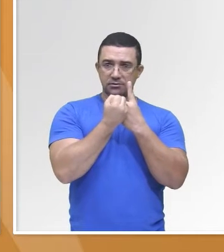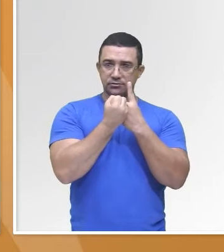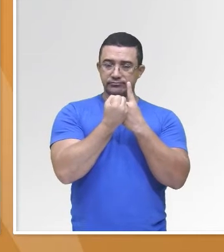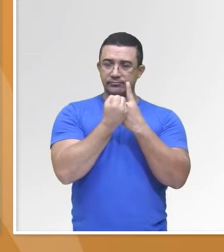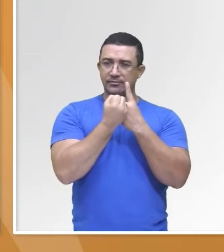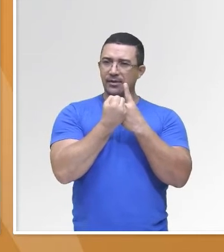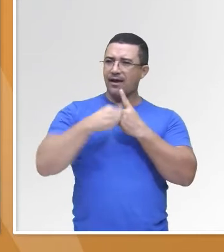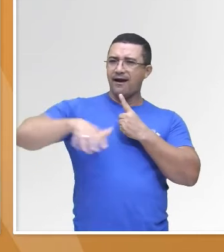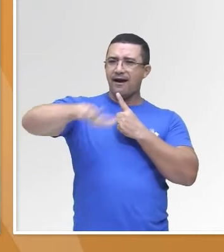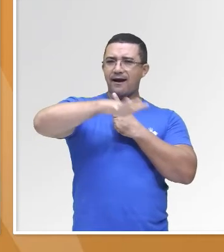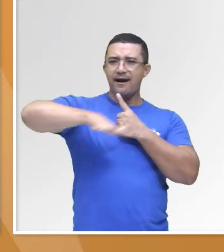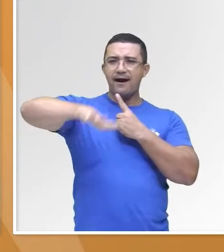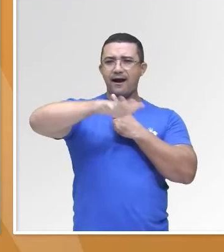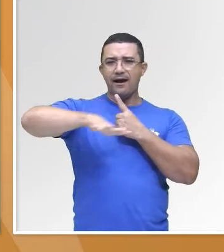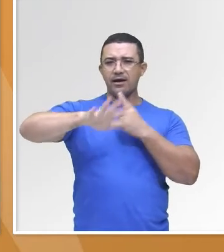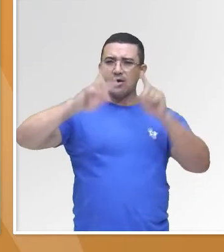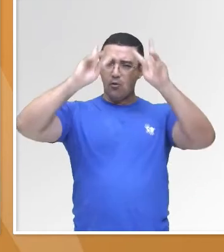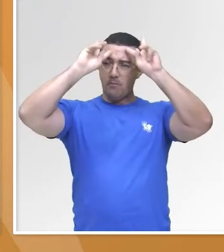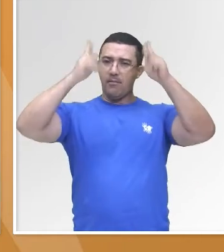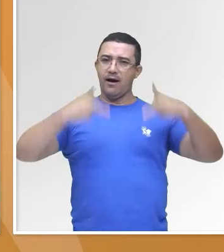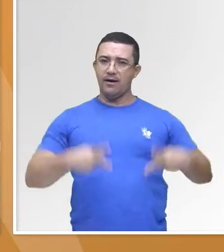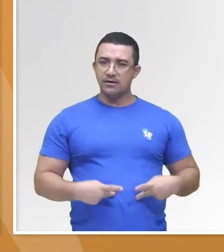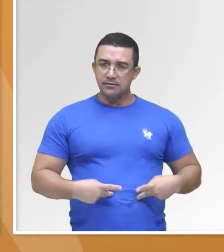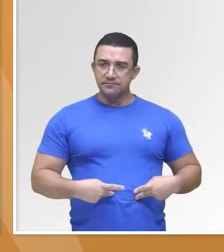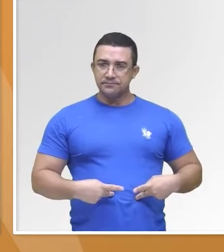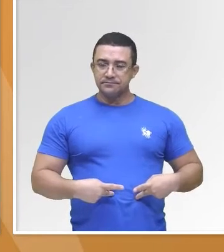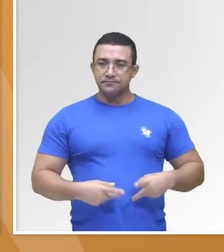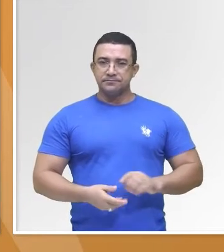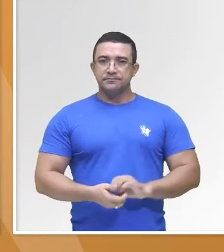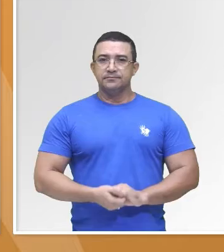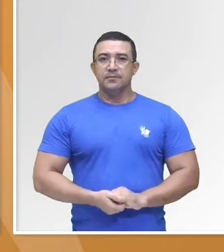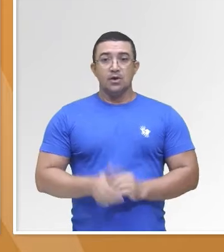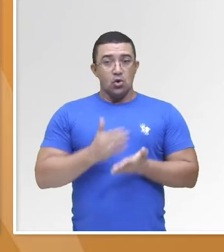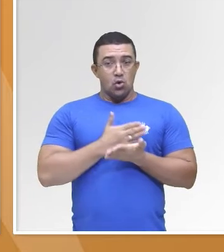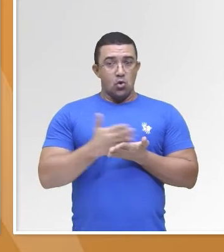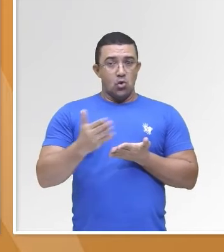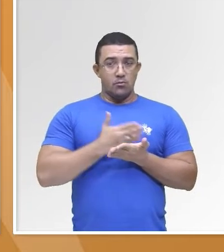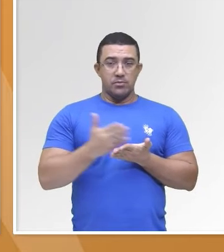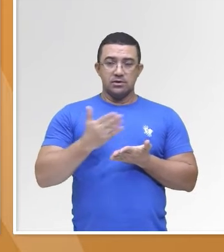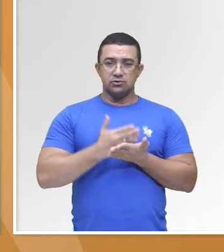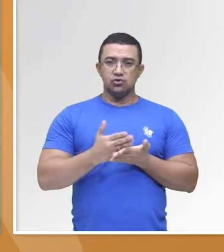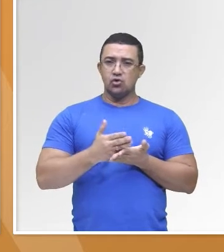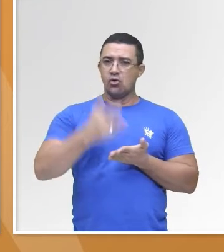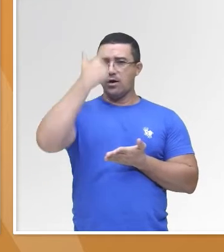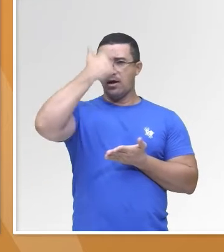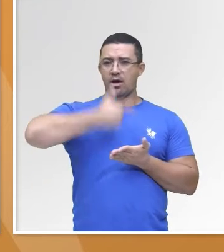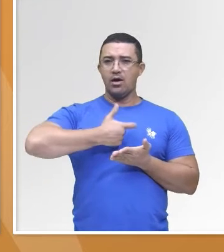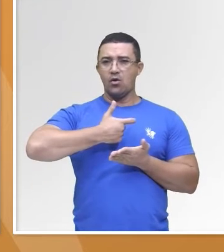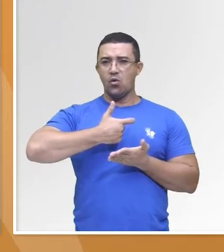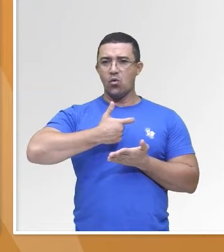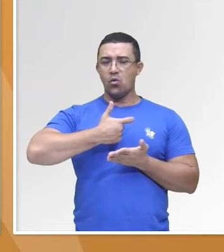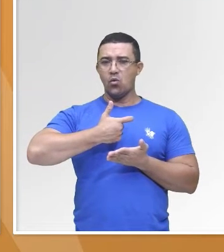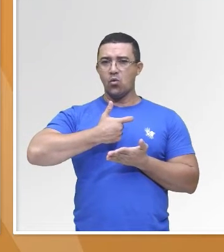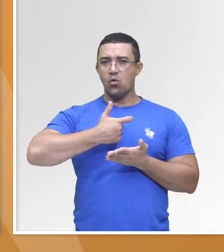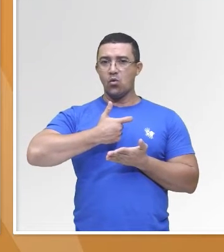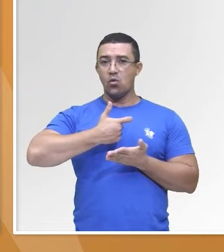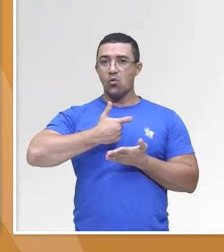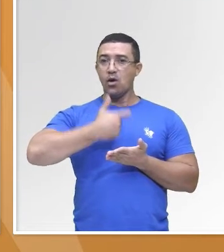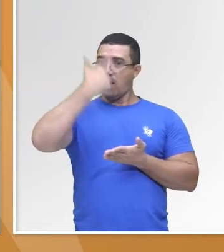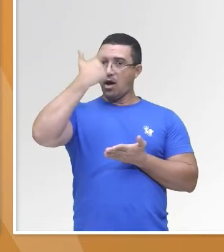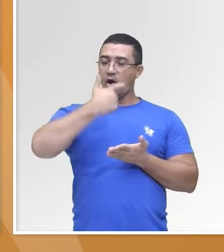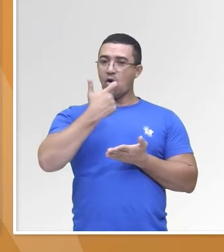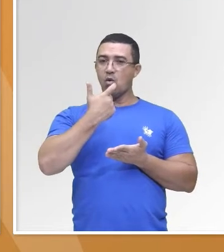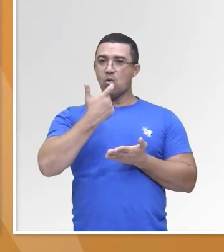questões humanas, certo? E para começar, olha só, eu estou então, né, em uma